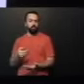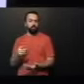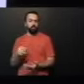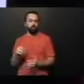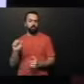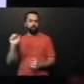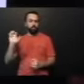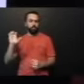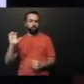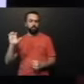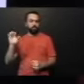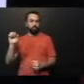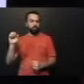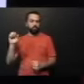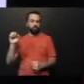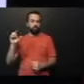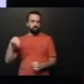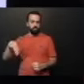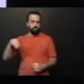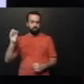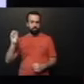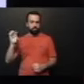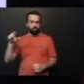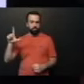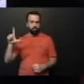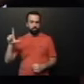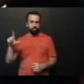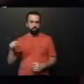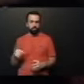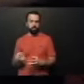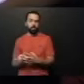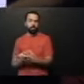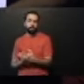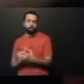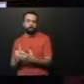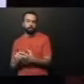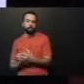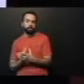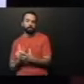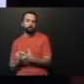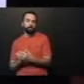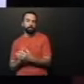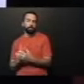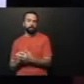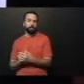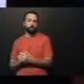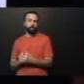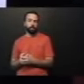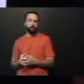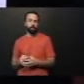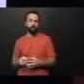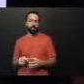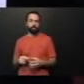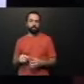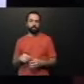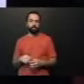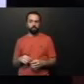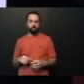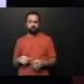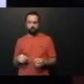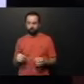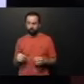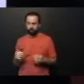O próximo, bata, que está na última frase. Bata a mistura